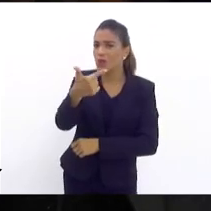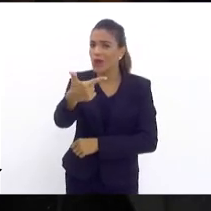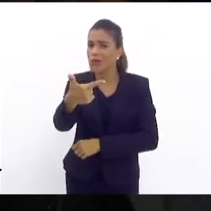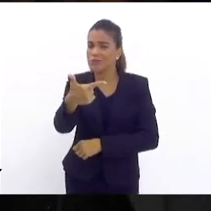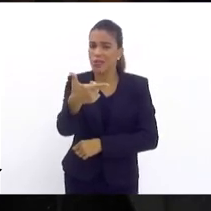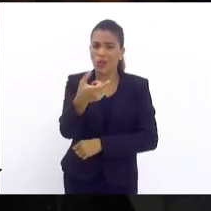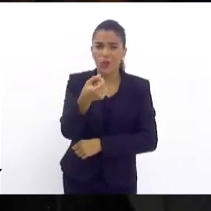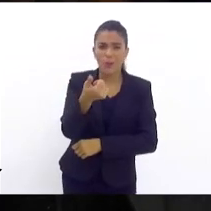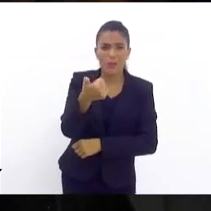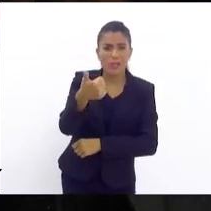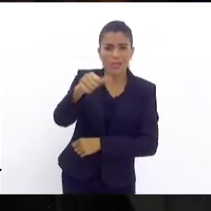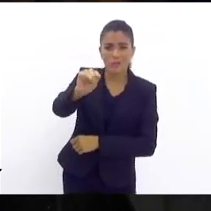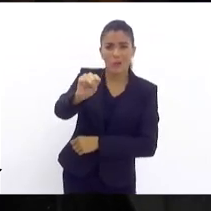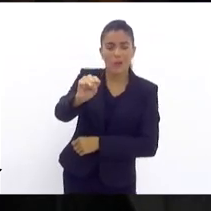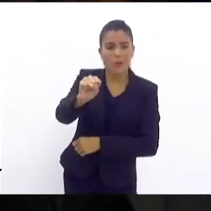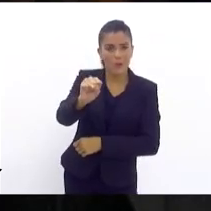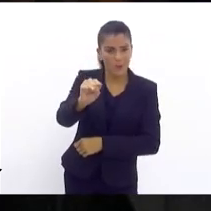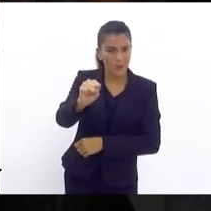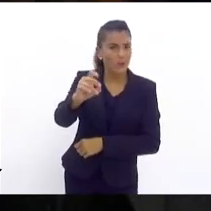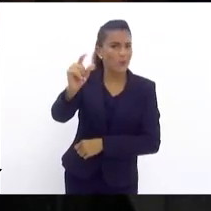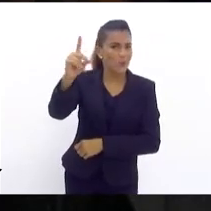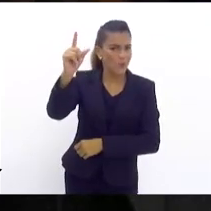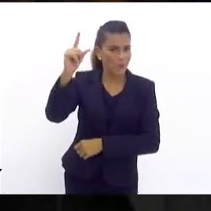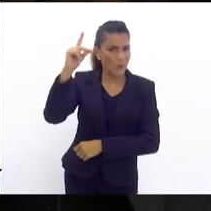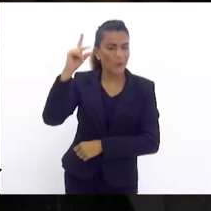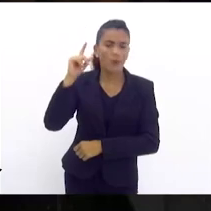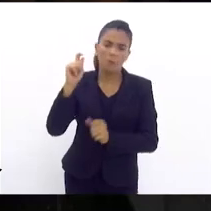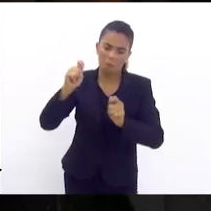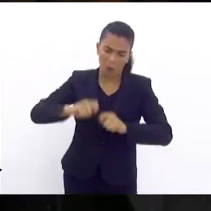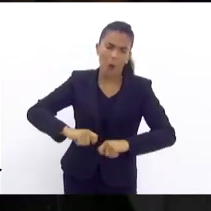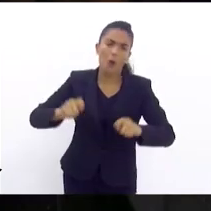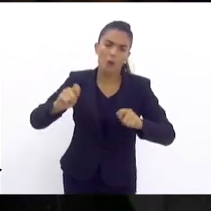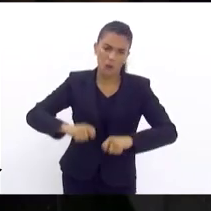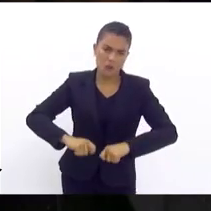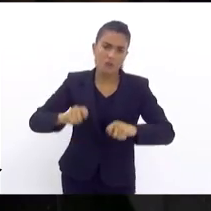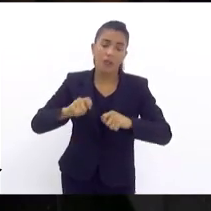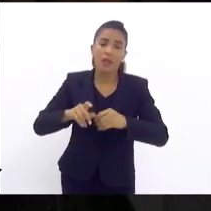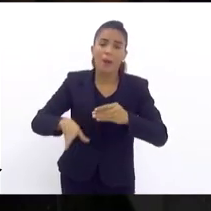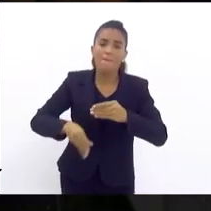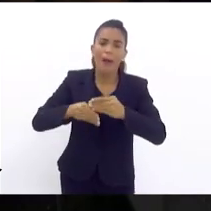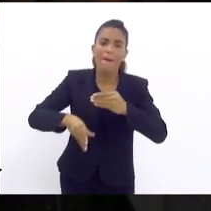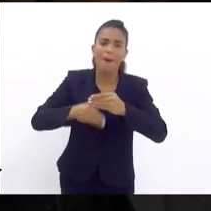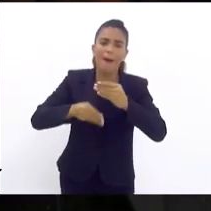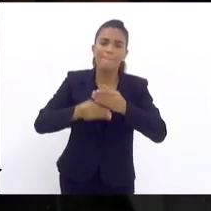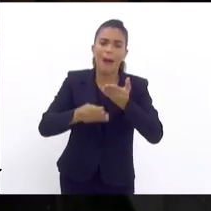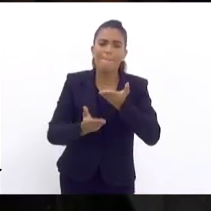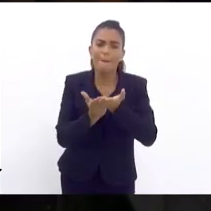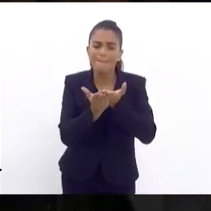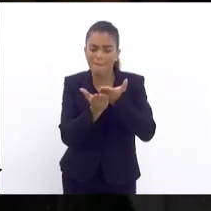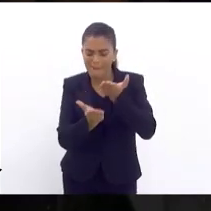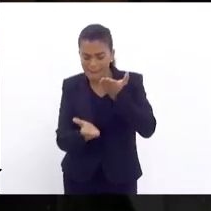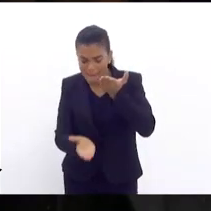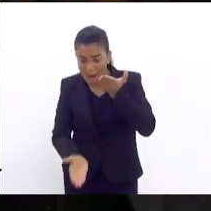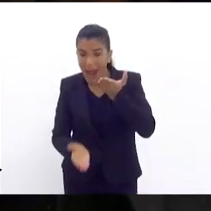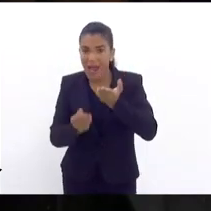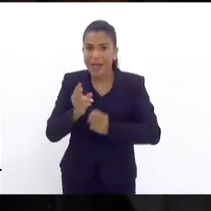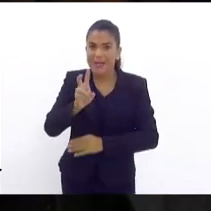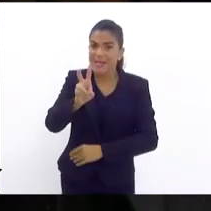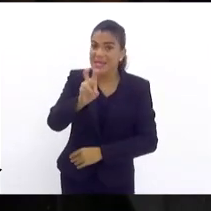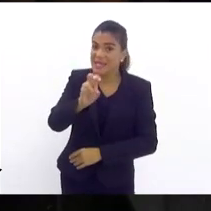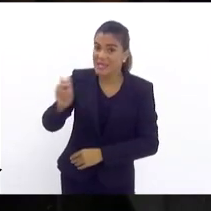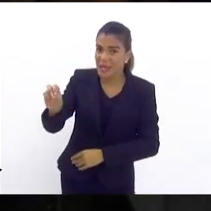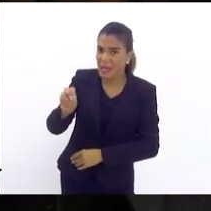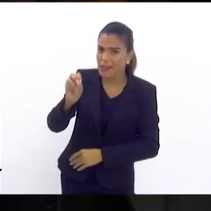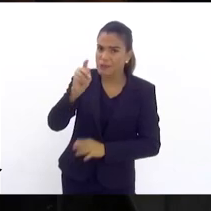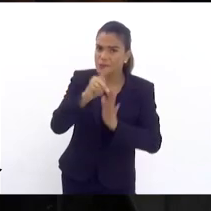2018 pode ter isso pode é o acúmulo mas 500 projetos de